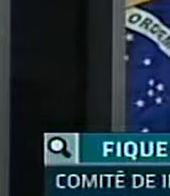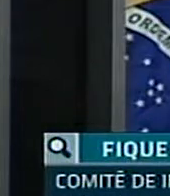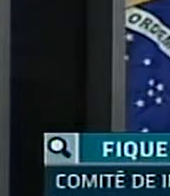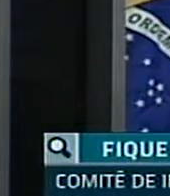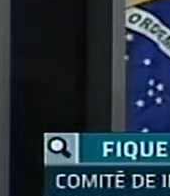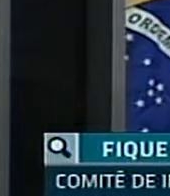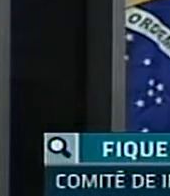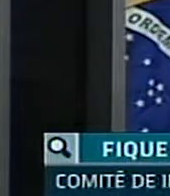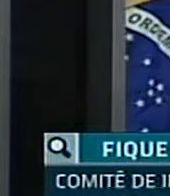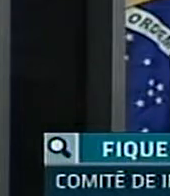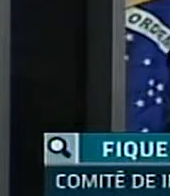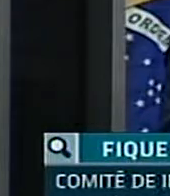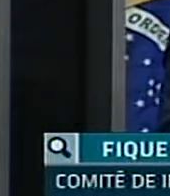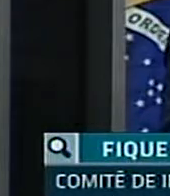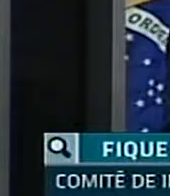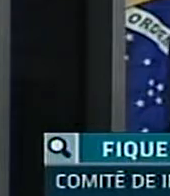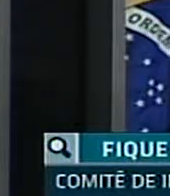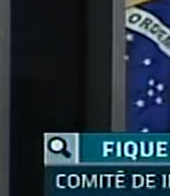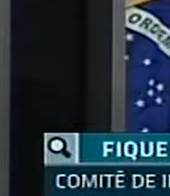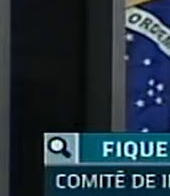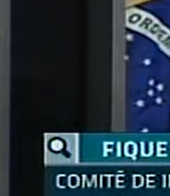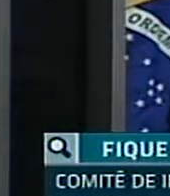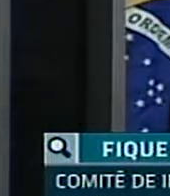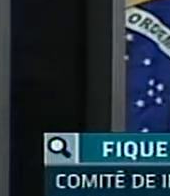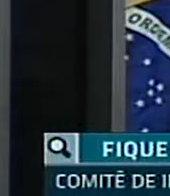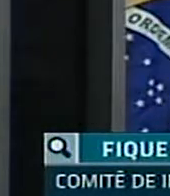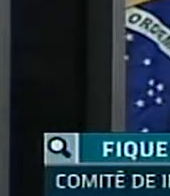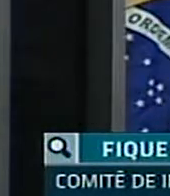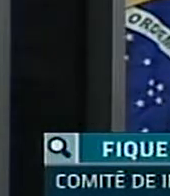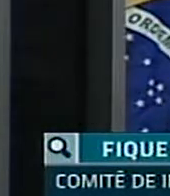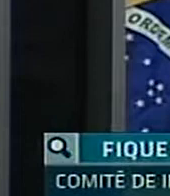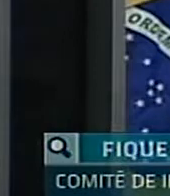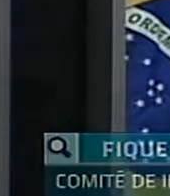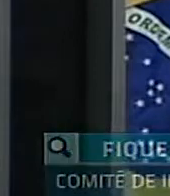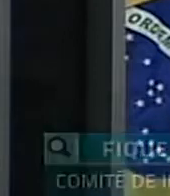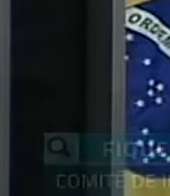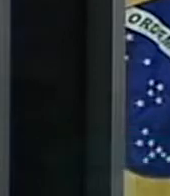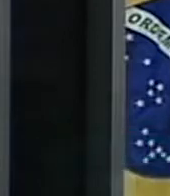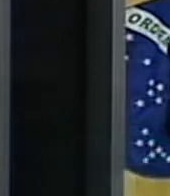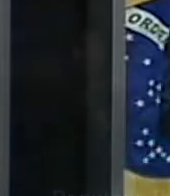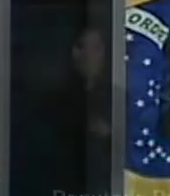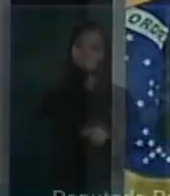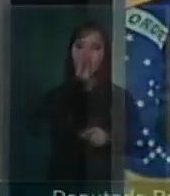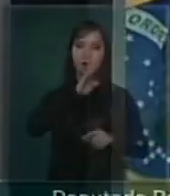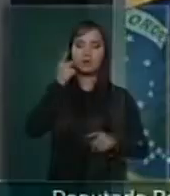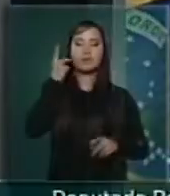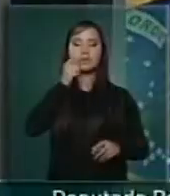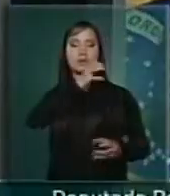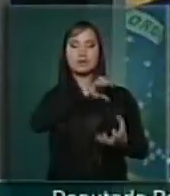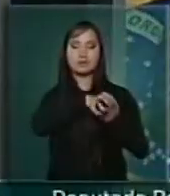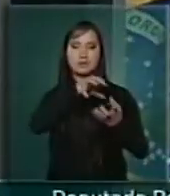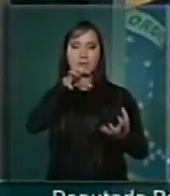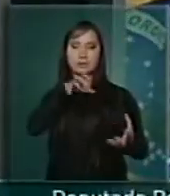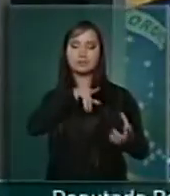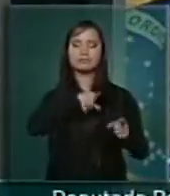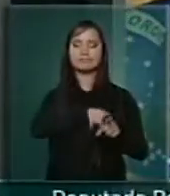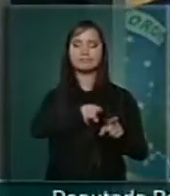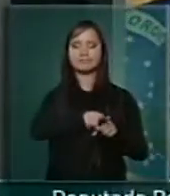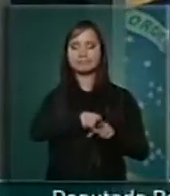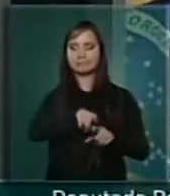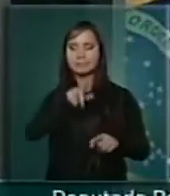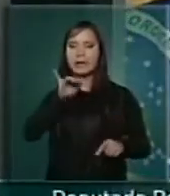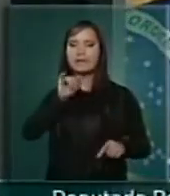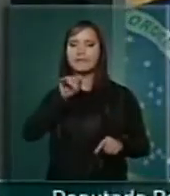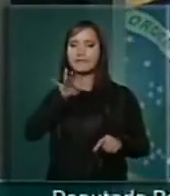direito conquistado a duras penas pelos estudantes, e a gratuidade para os idosos estão sendo questionados